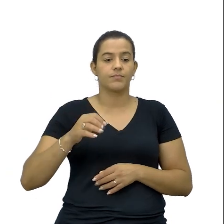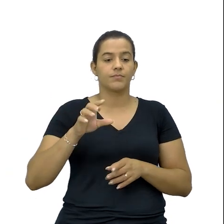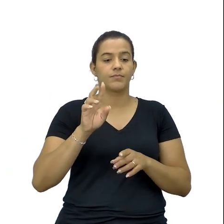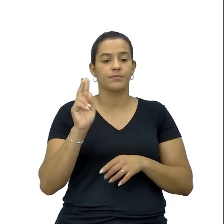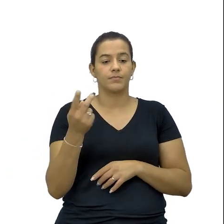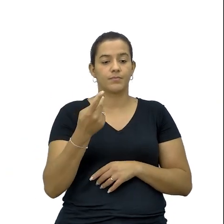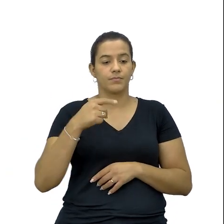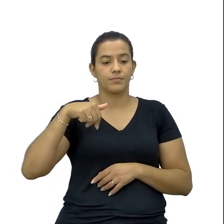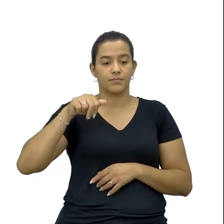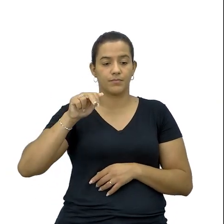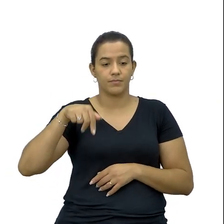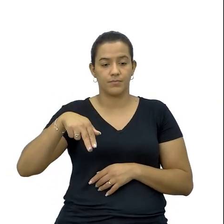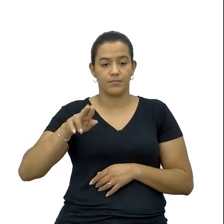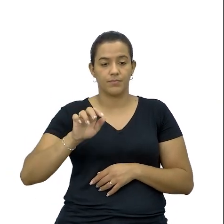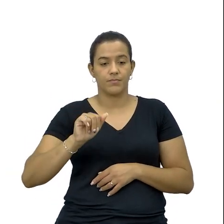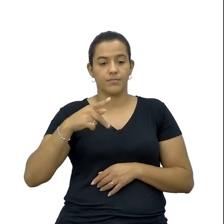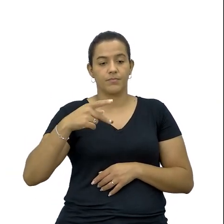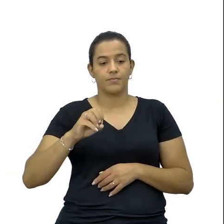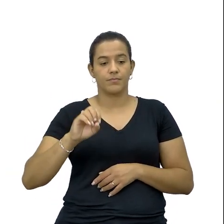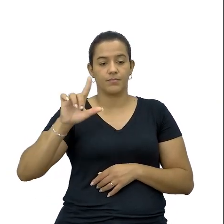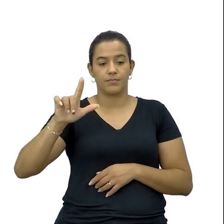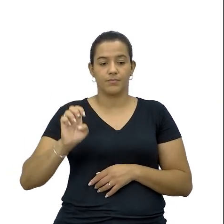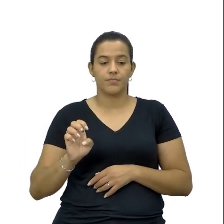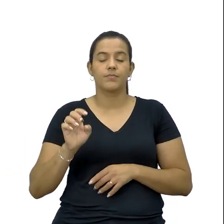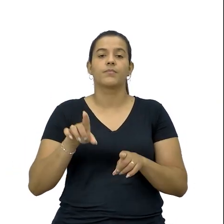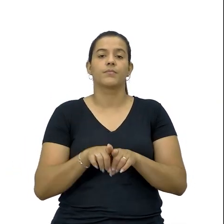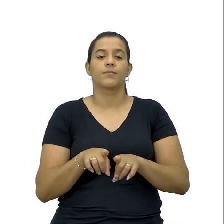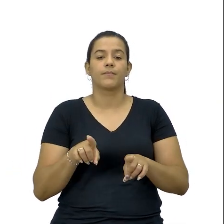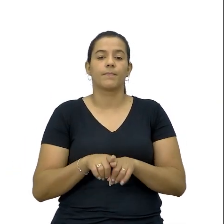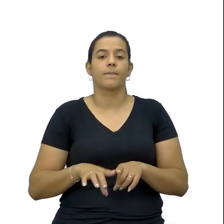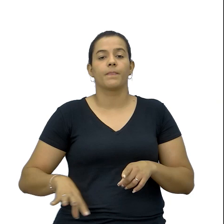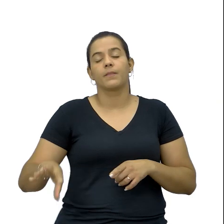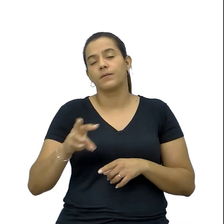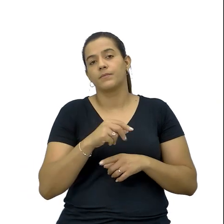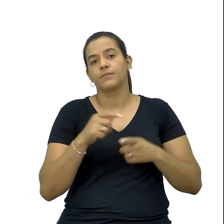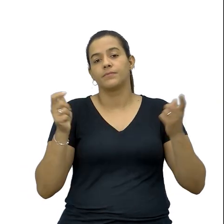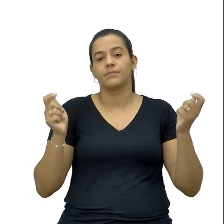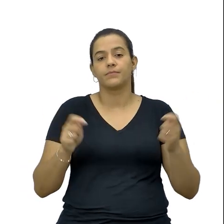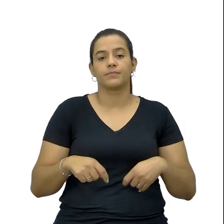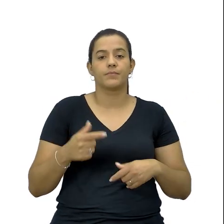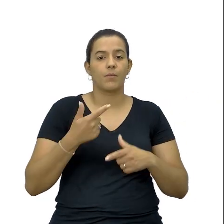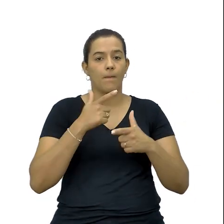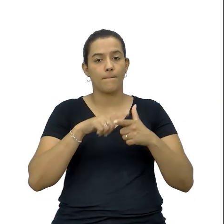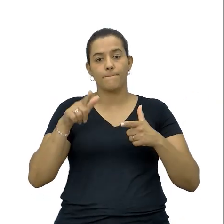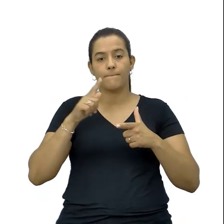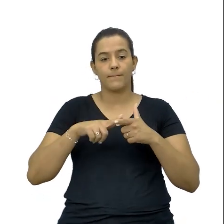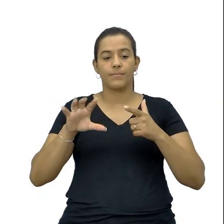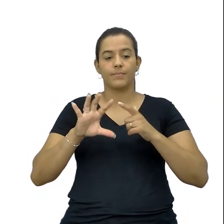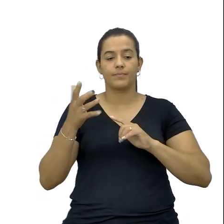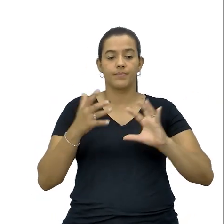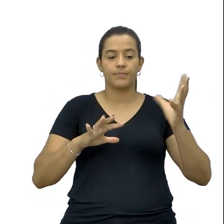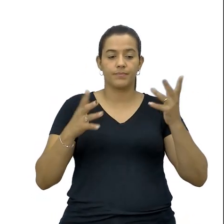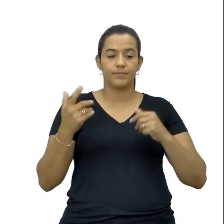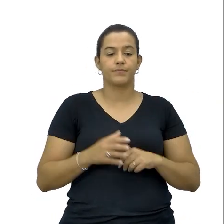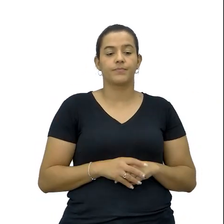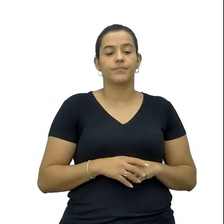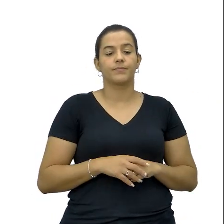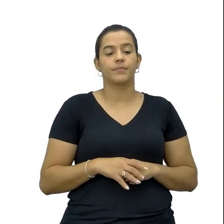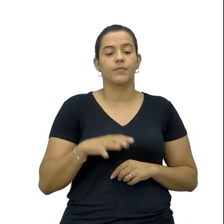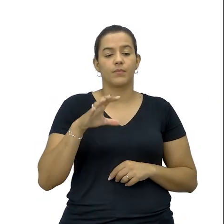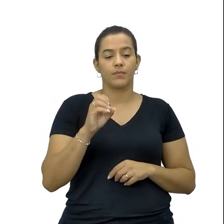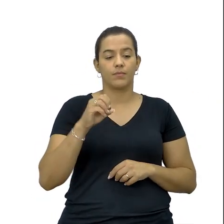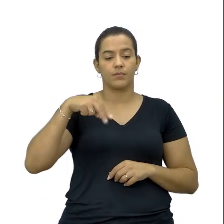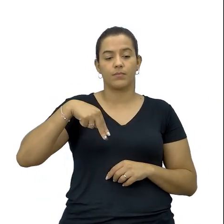o Kese, o Polya, que a gente traz um pouco aqui sobre as resoluções de problemas, a Unochic, que fala também